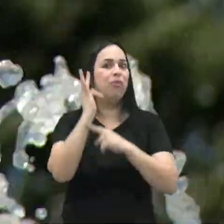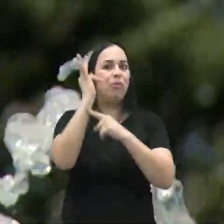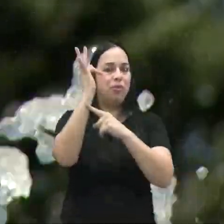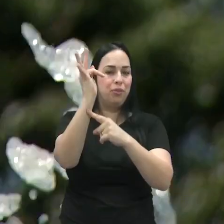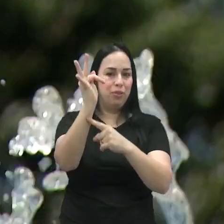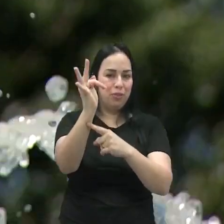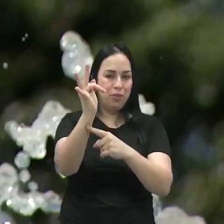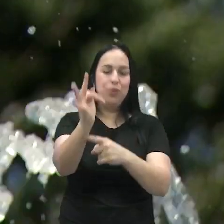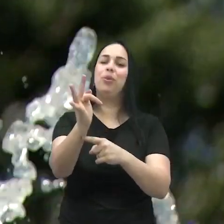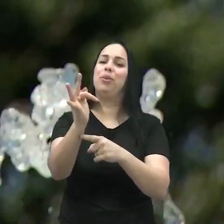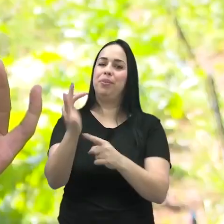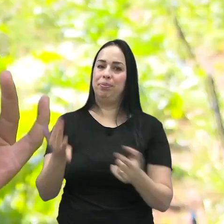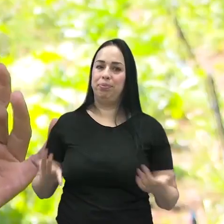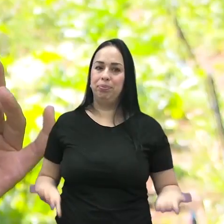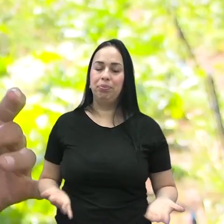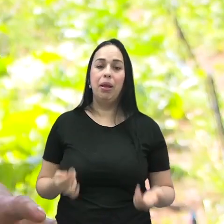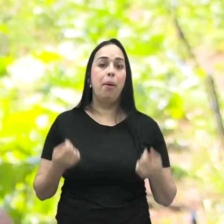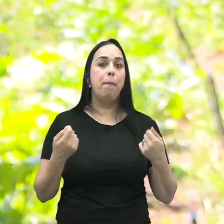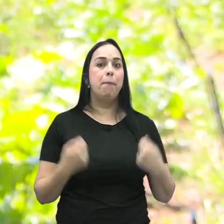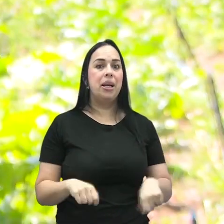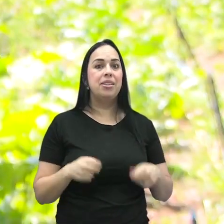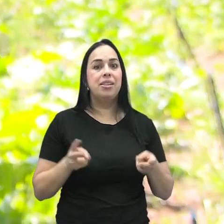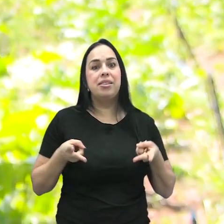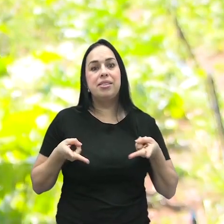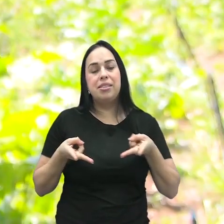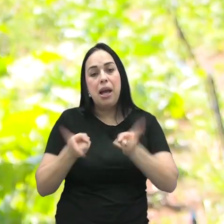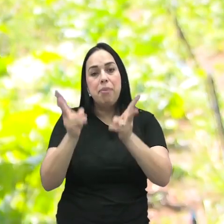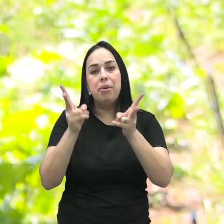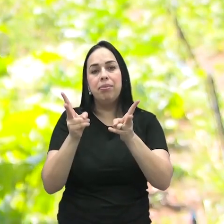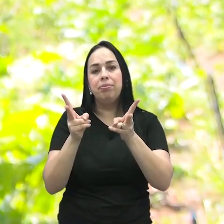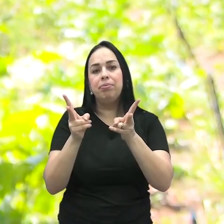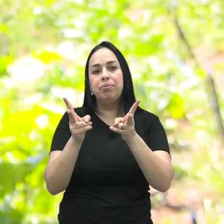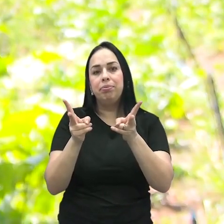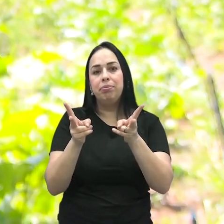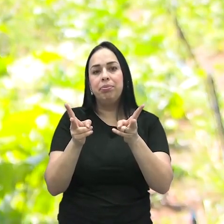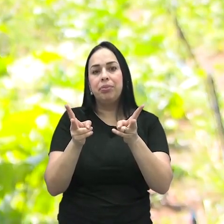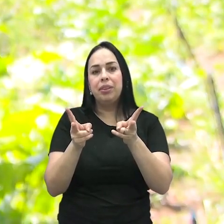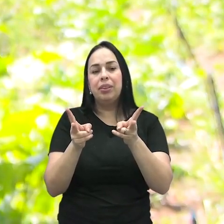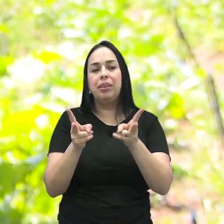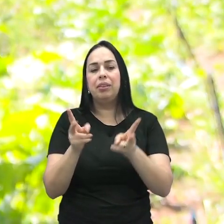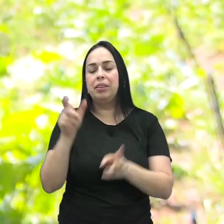precioso para todos. A gente precisa cada vez mais se aproximar desse